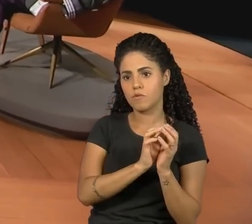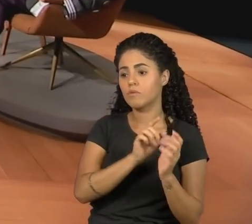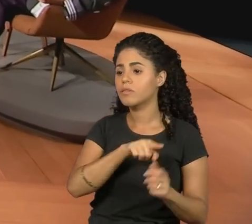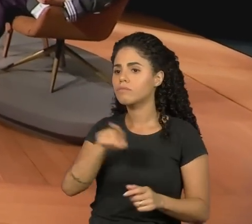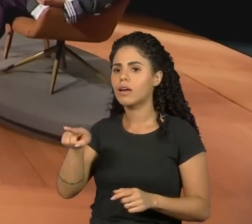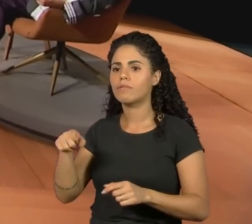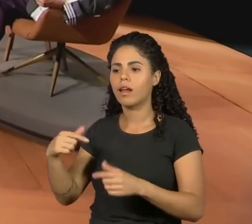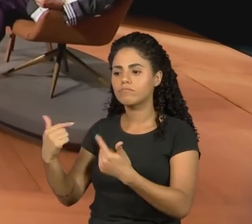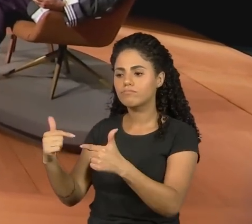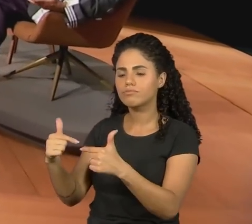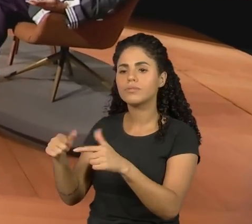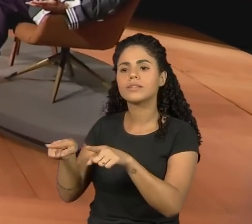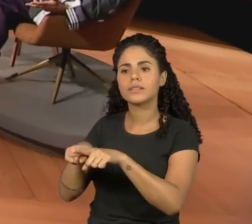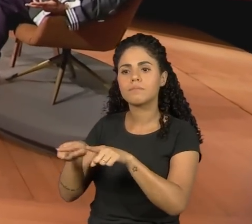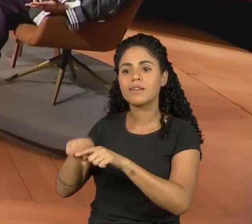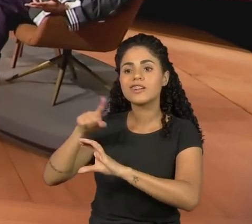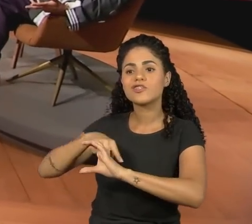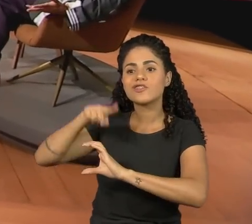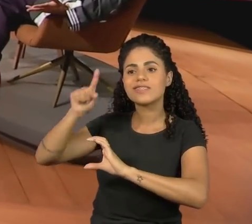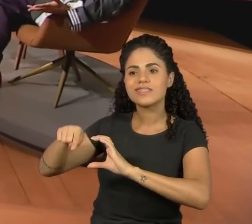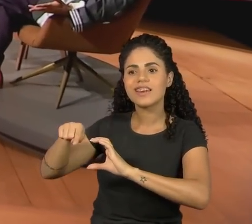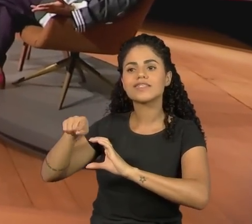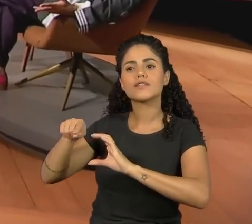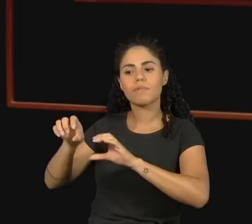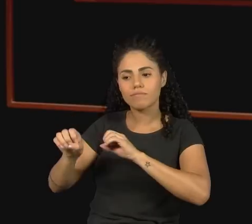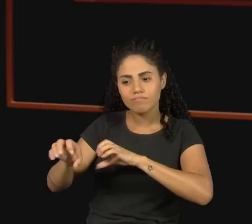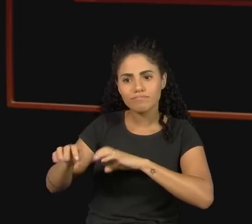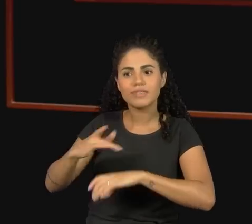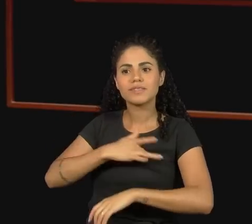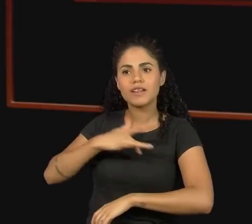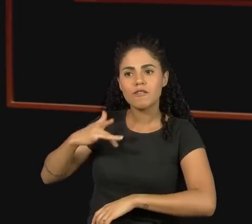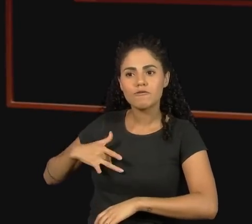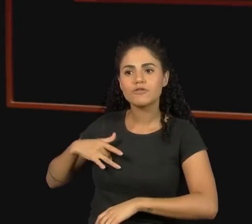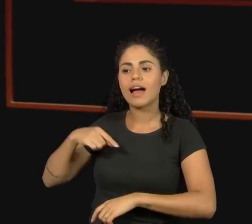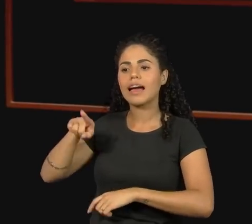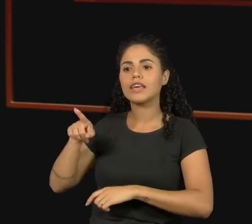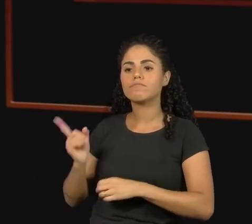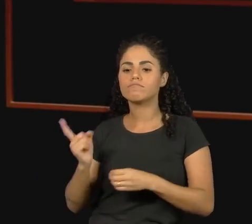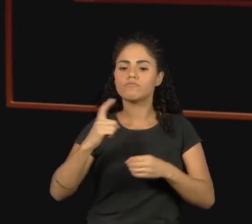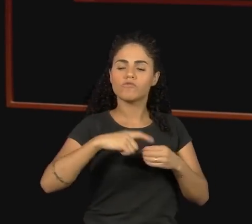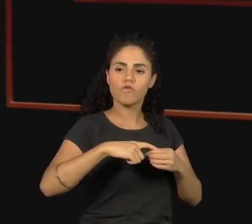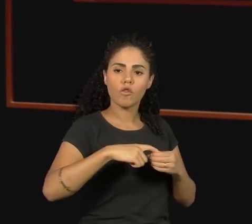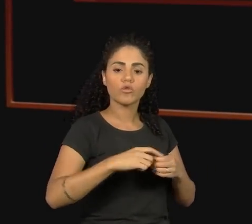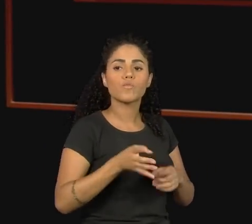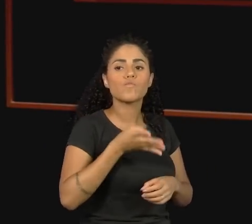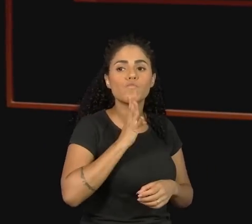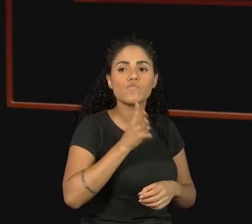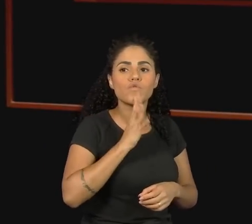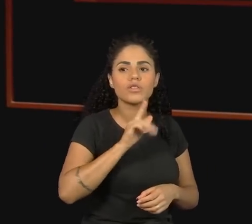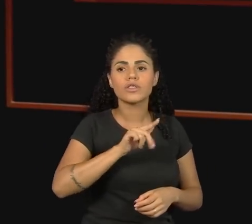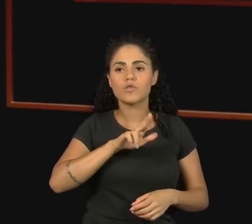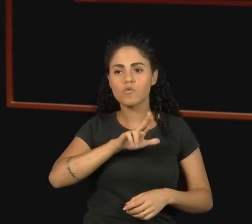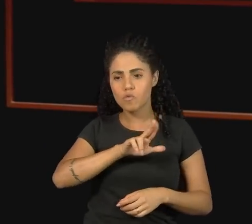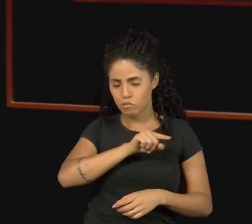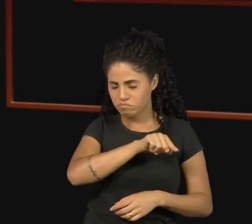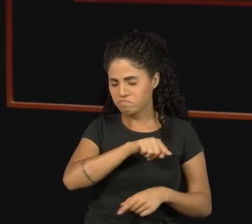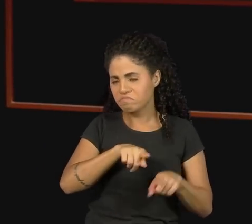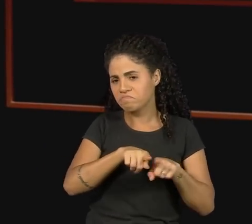uma websérie também de ciência e saúde. Olha isso. E aí eu saio de lá, conheci o Gustavo